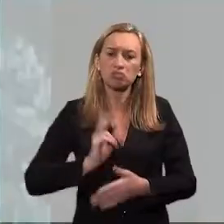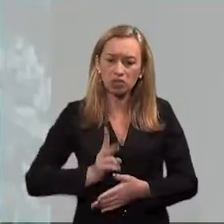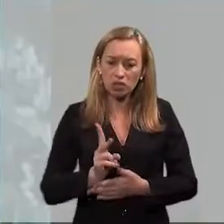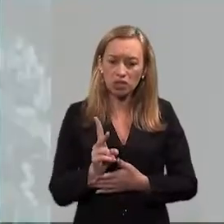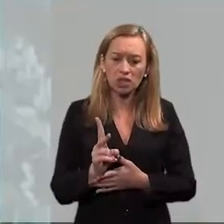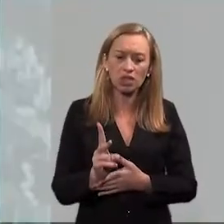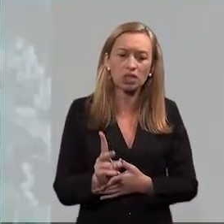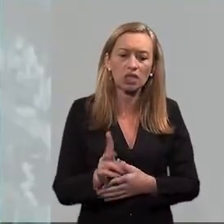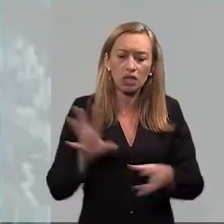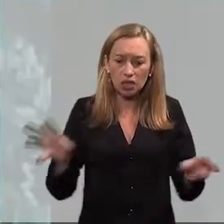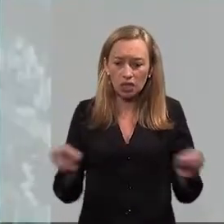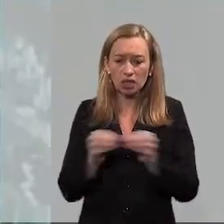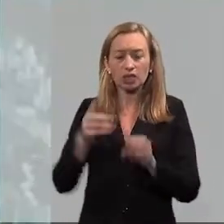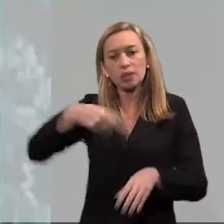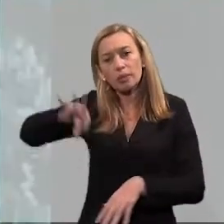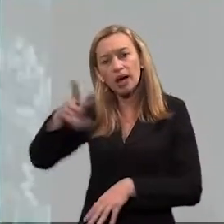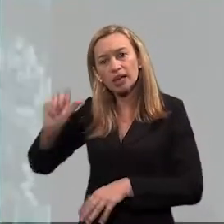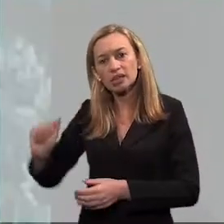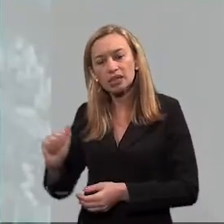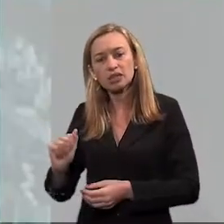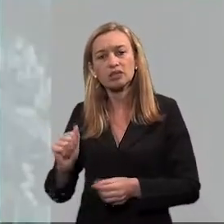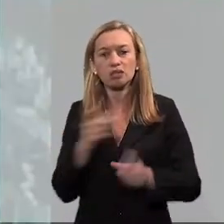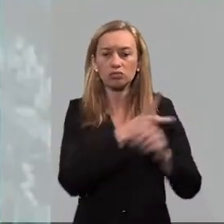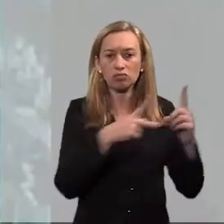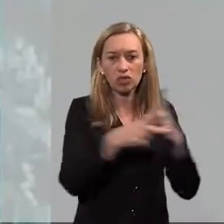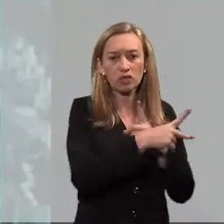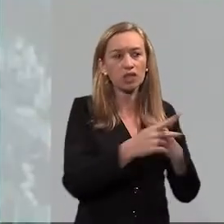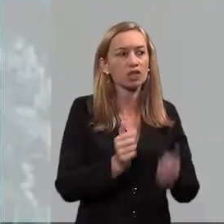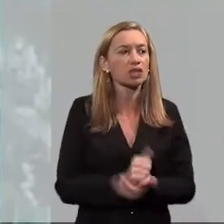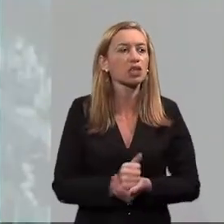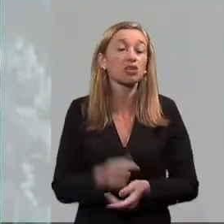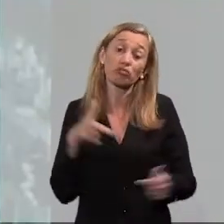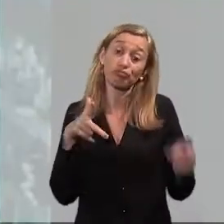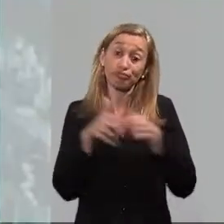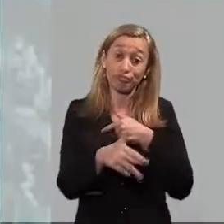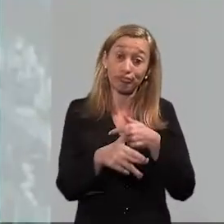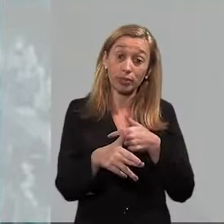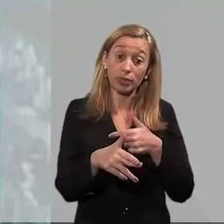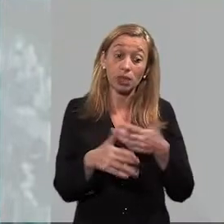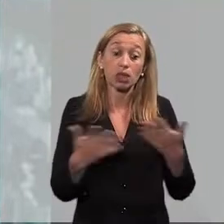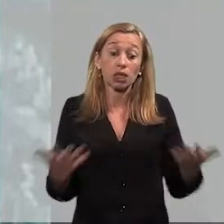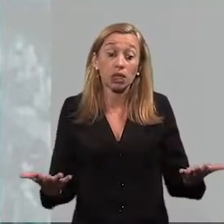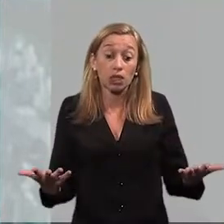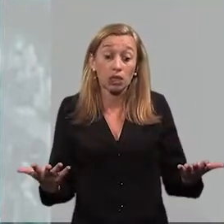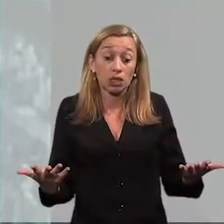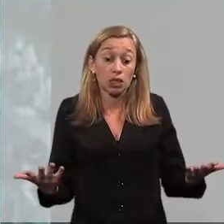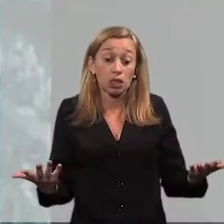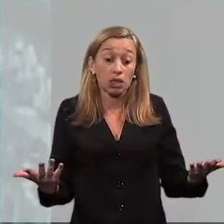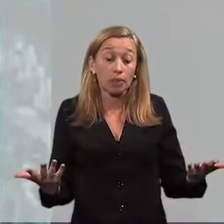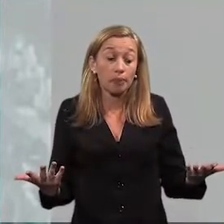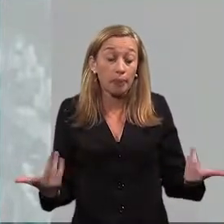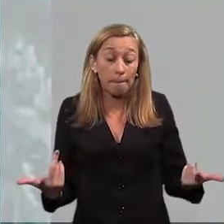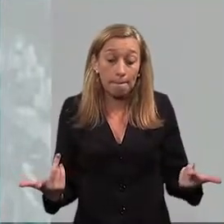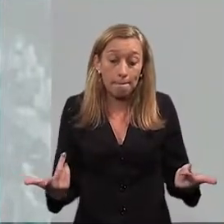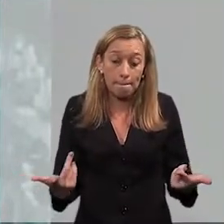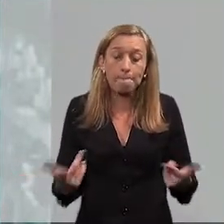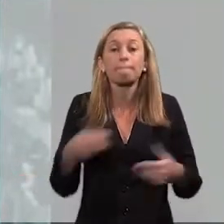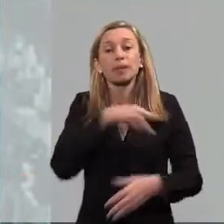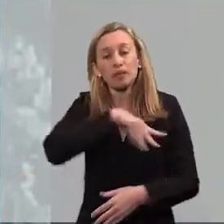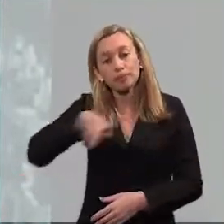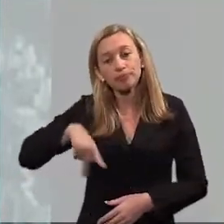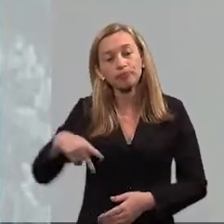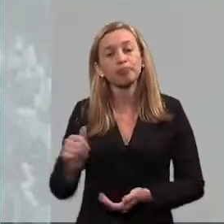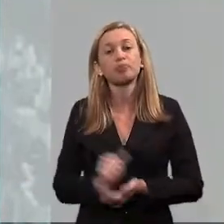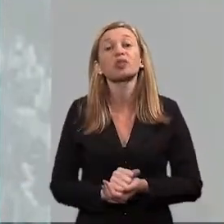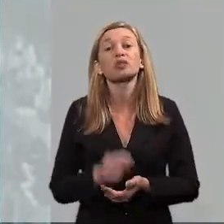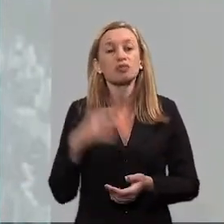logo em seguida, a segregação de massas feita no Rio Previdência, ela foi proibida, praticamente,